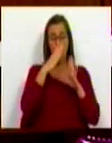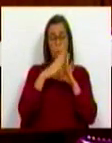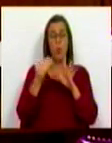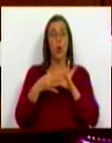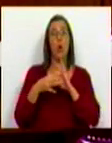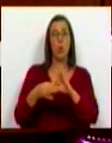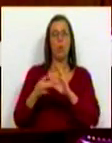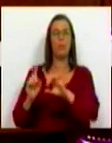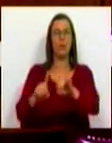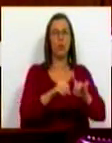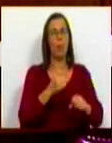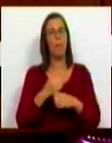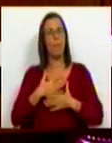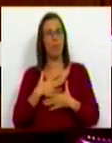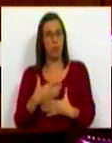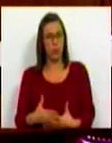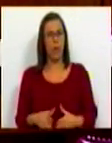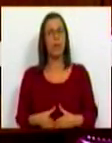cooperação entre os vários profissionais.